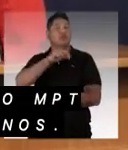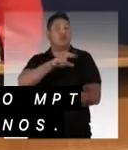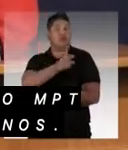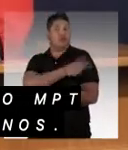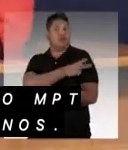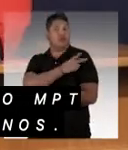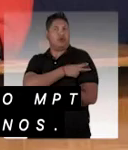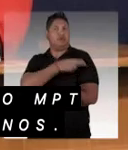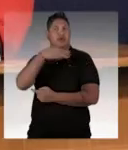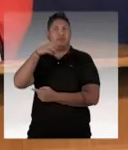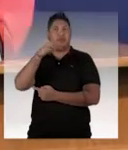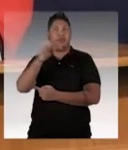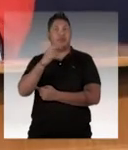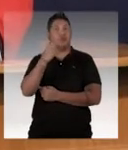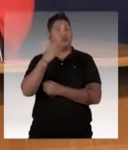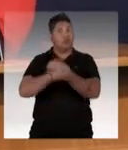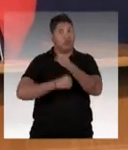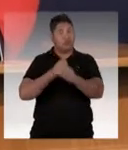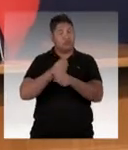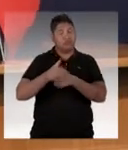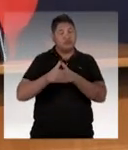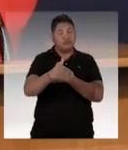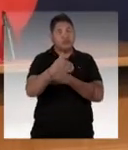pelos próximos 2 anos.